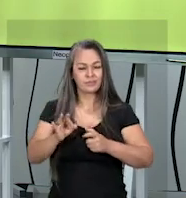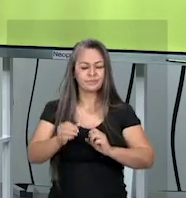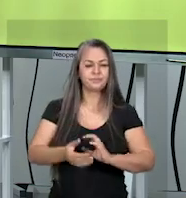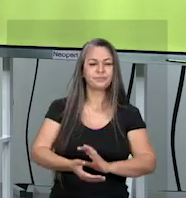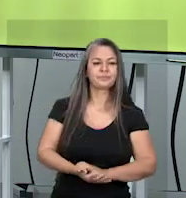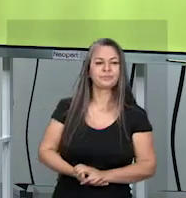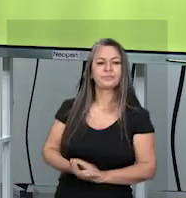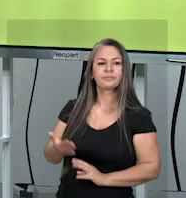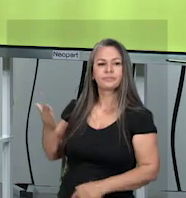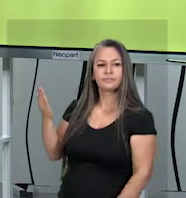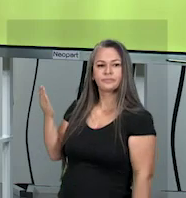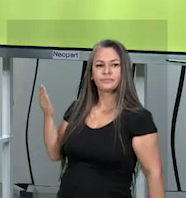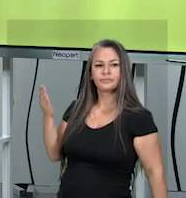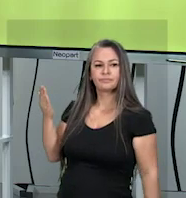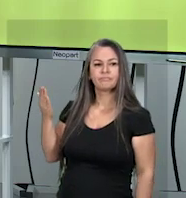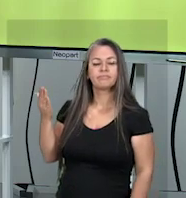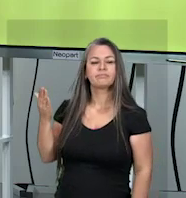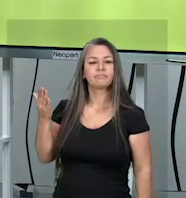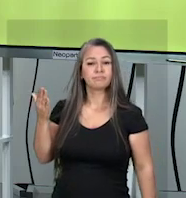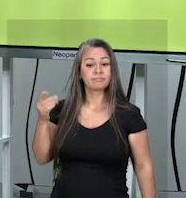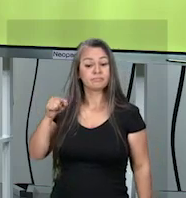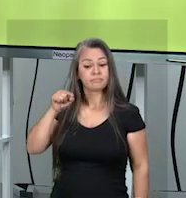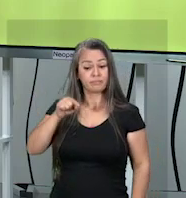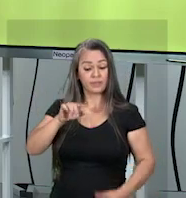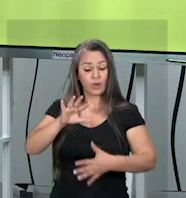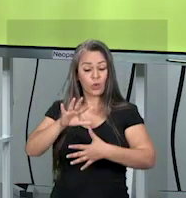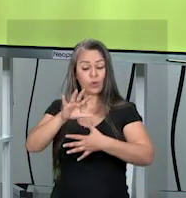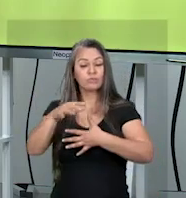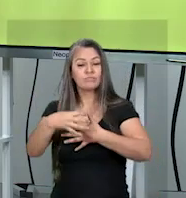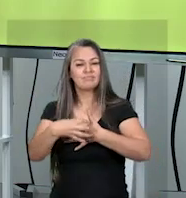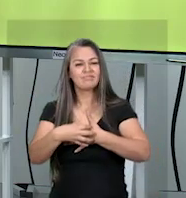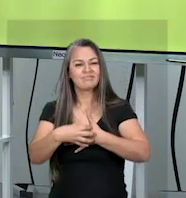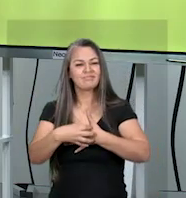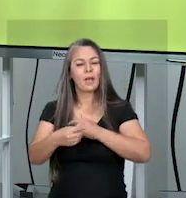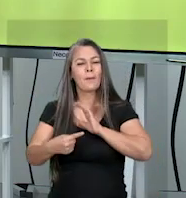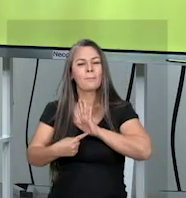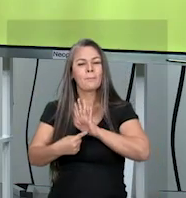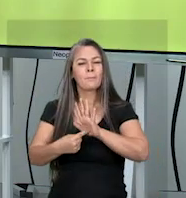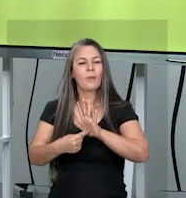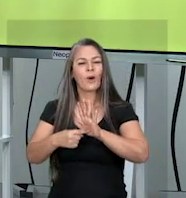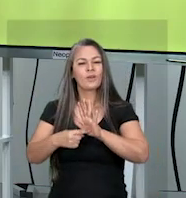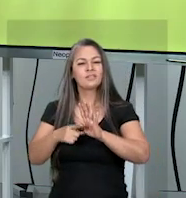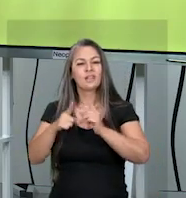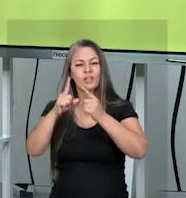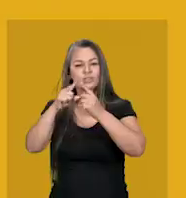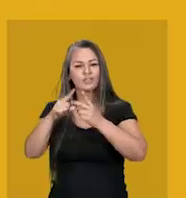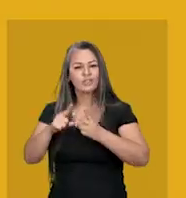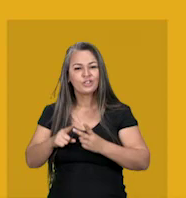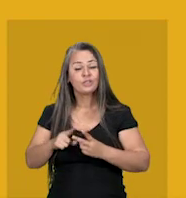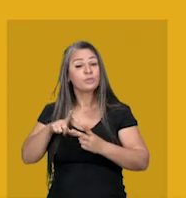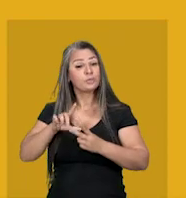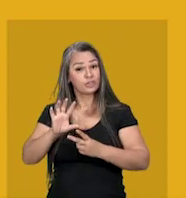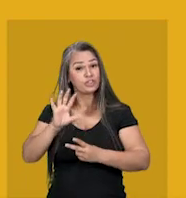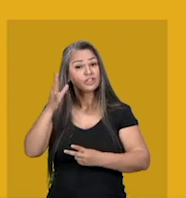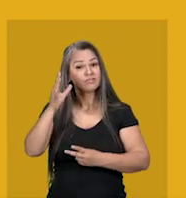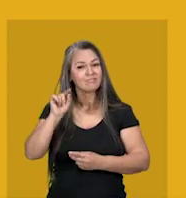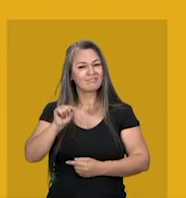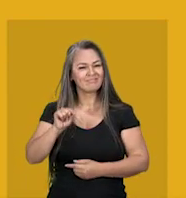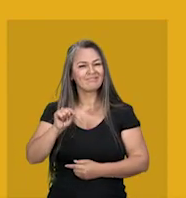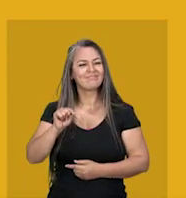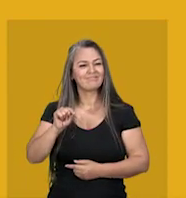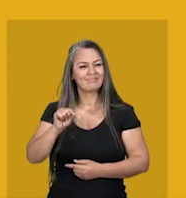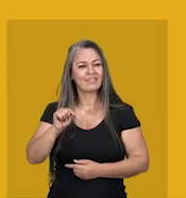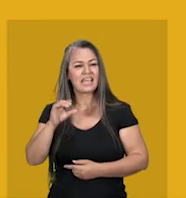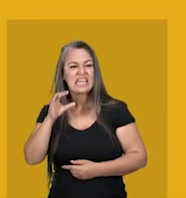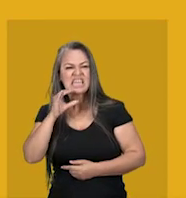da África na zona intertropical explica o predomínio de climas quentes, no caso tropicais, no continente.